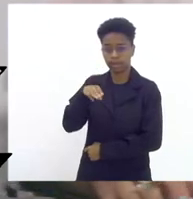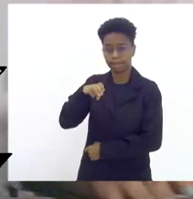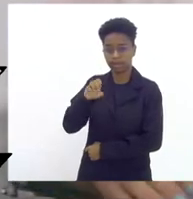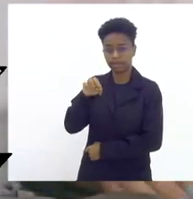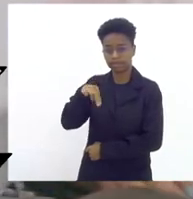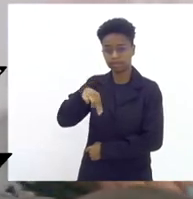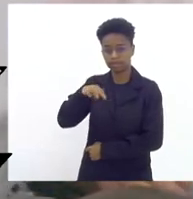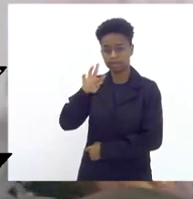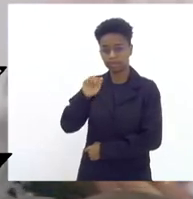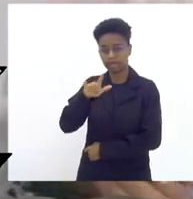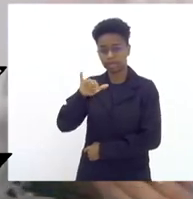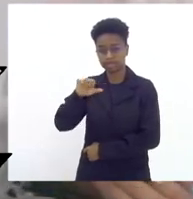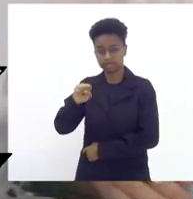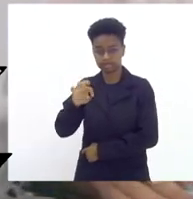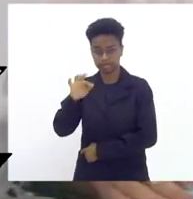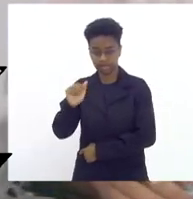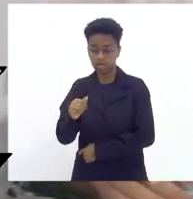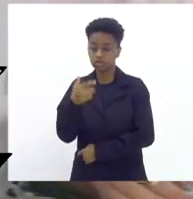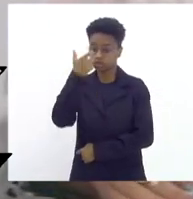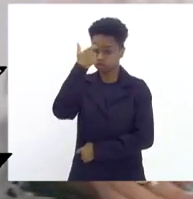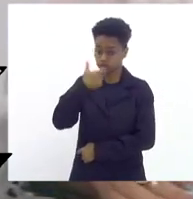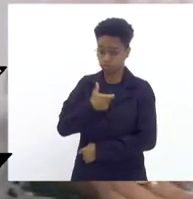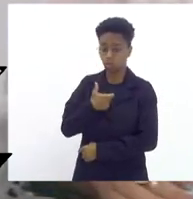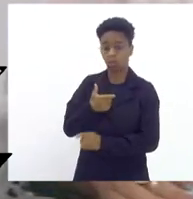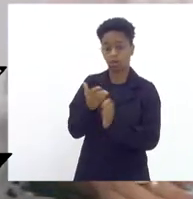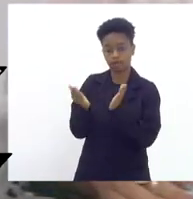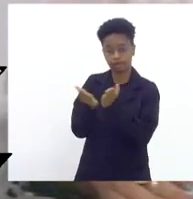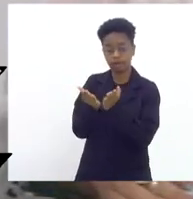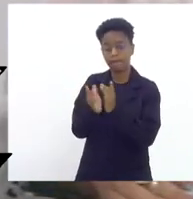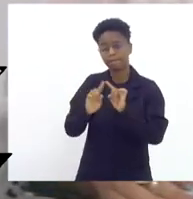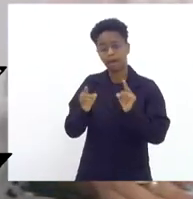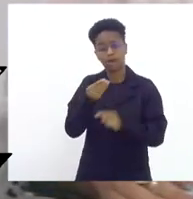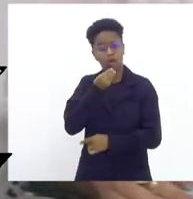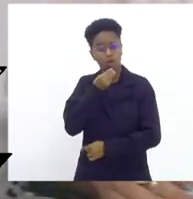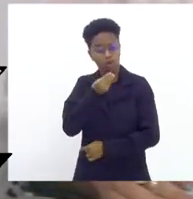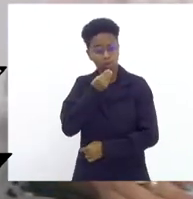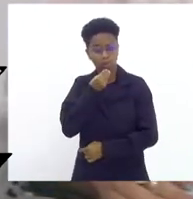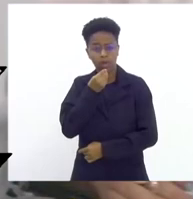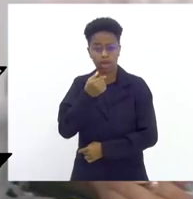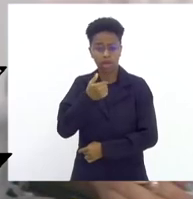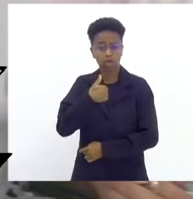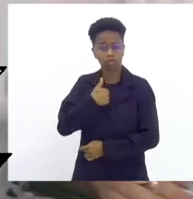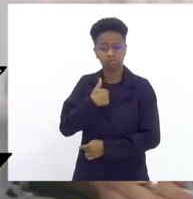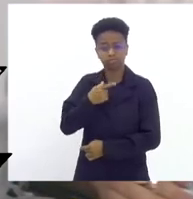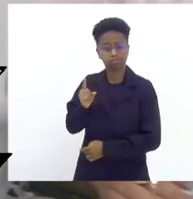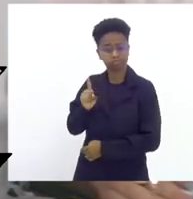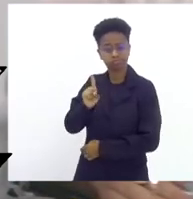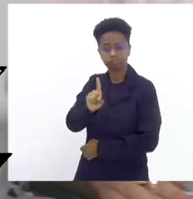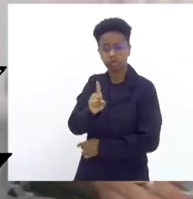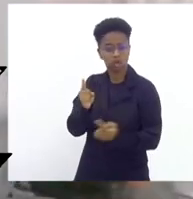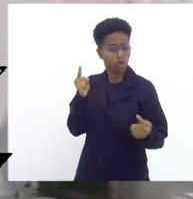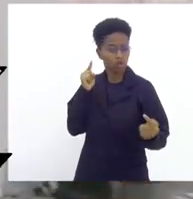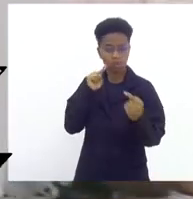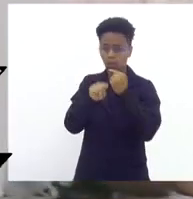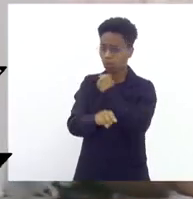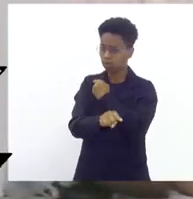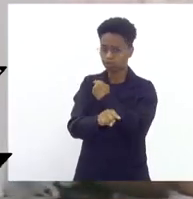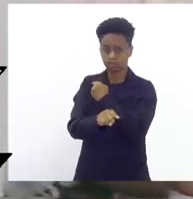do campo evangélico mas obviamente me colocando contrário